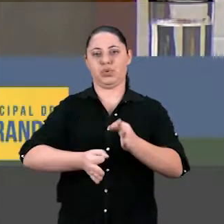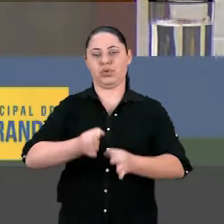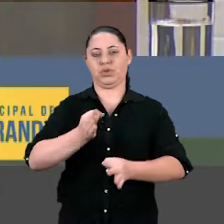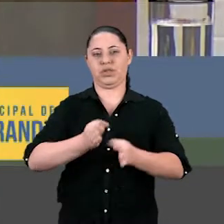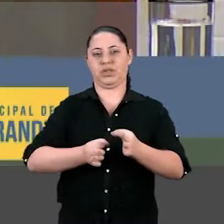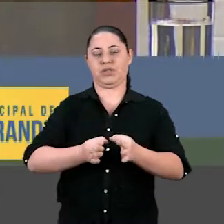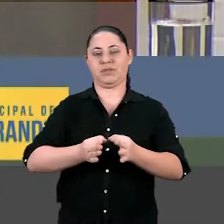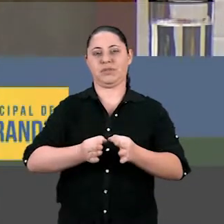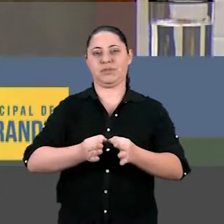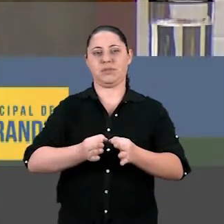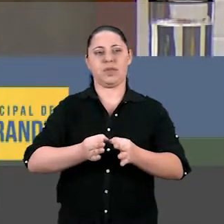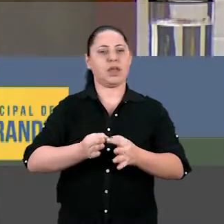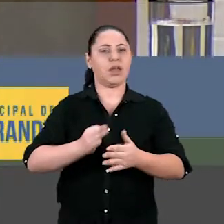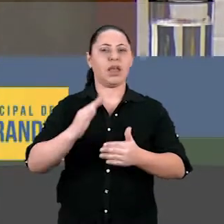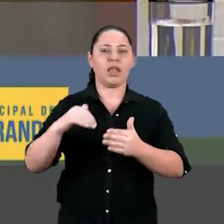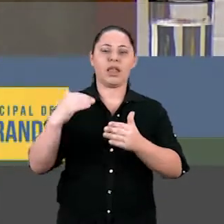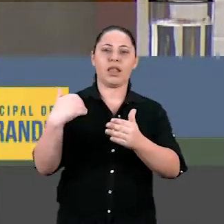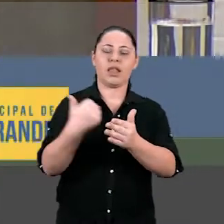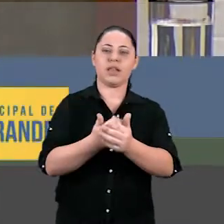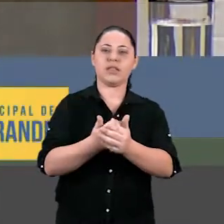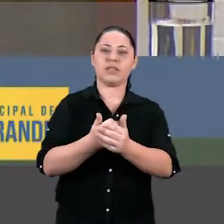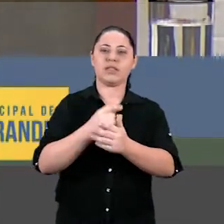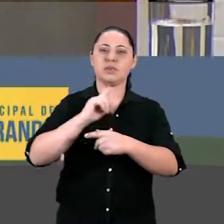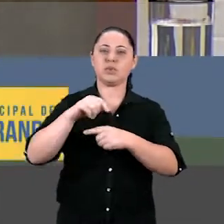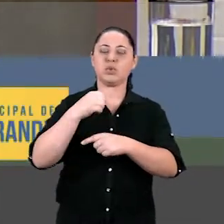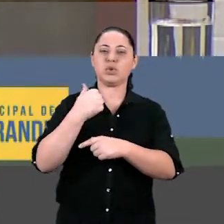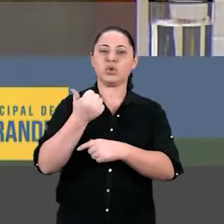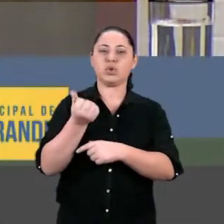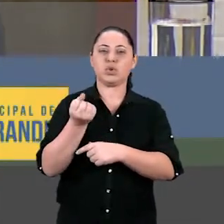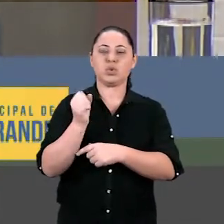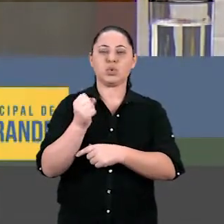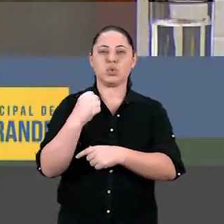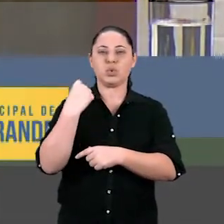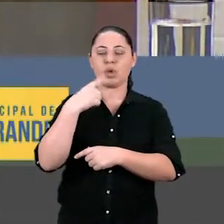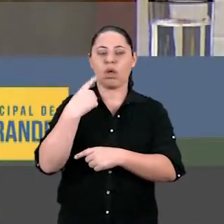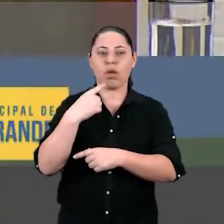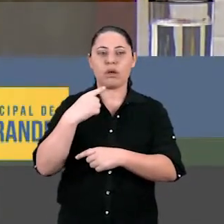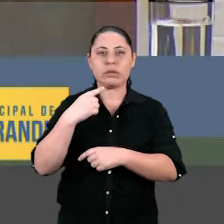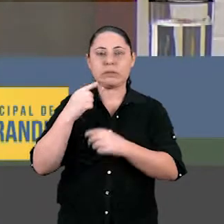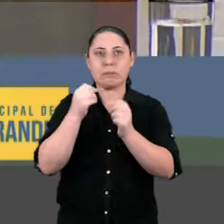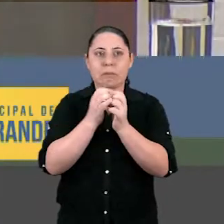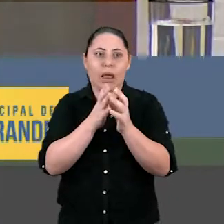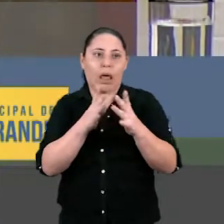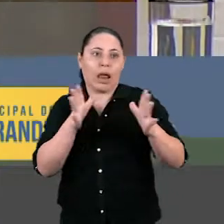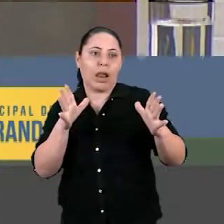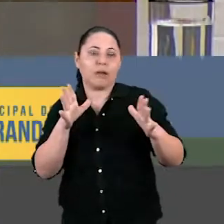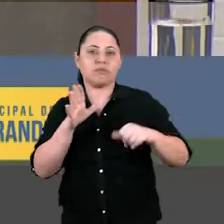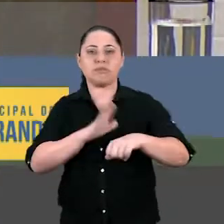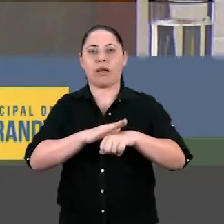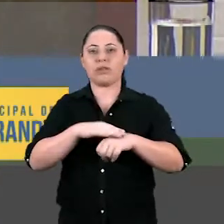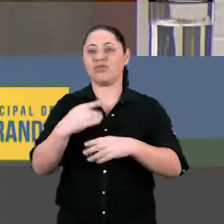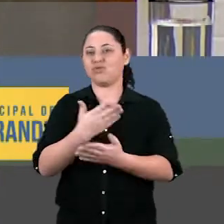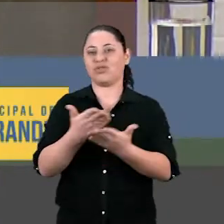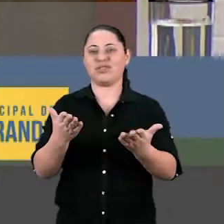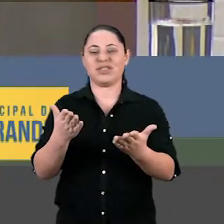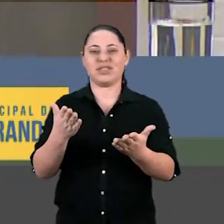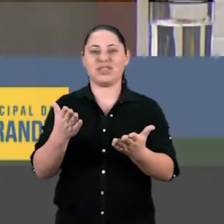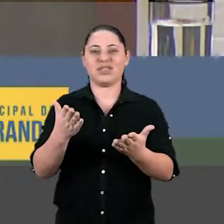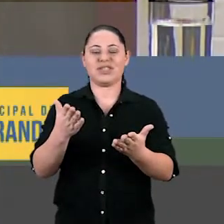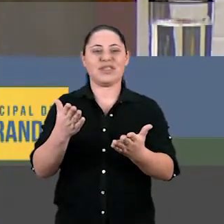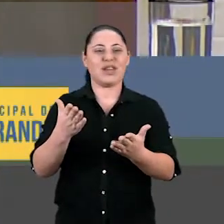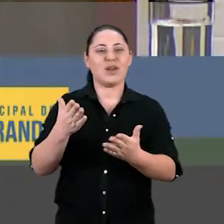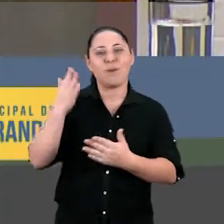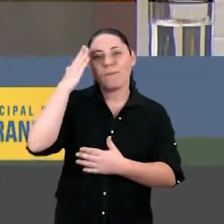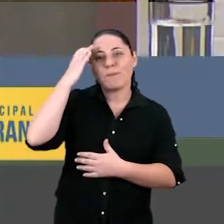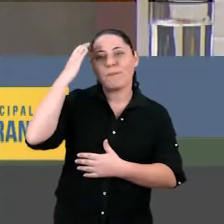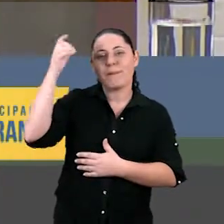18 horas teremos com muito maior brilho do que todos nós, com o homenageado tocando neste